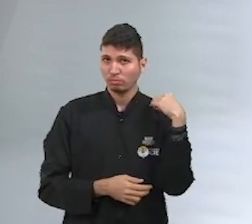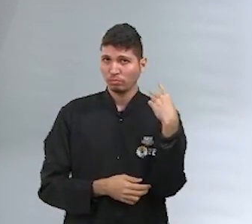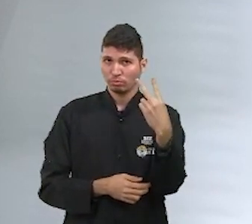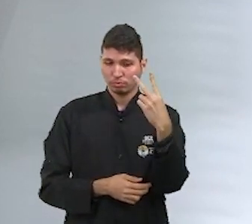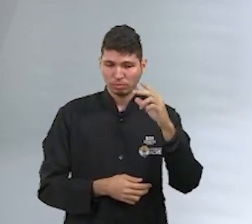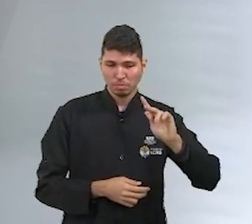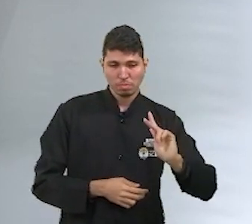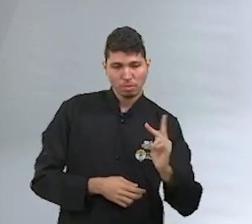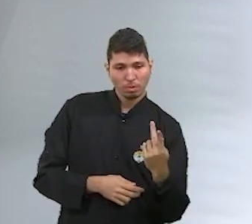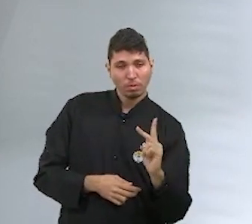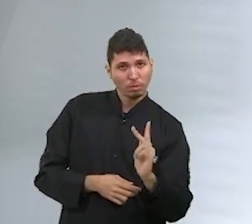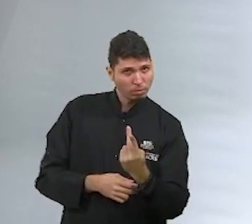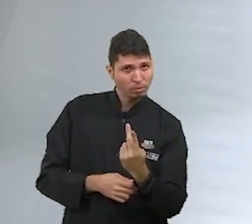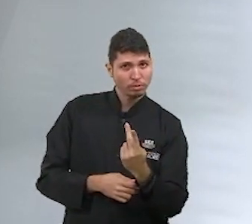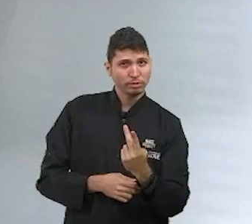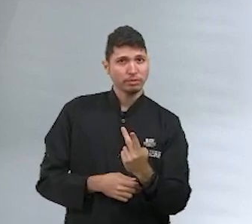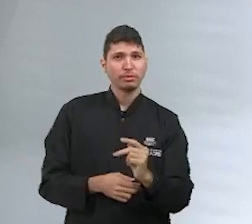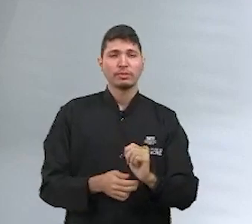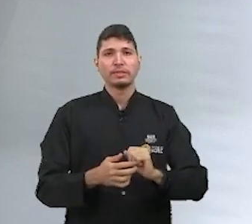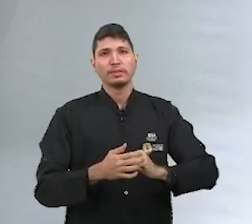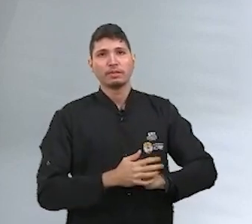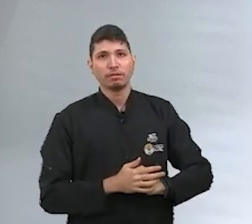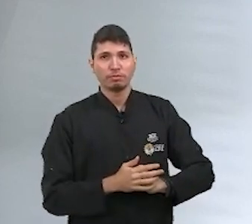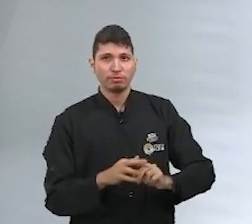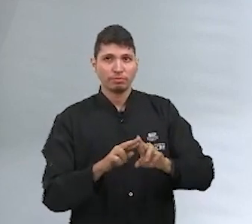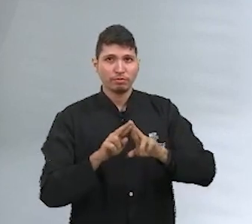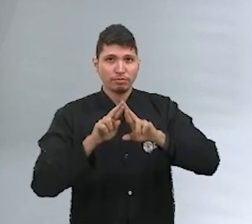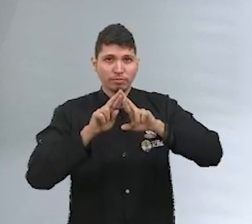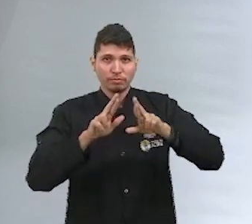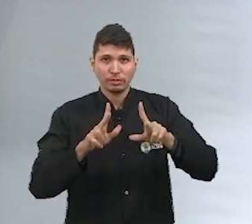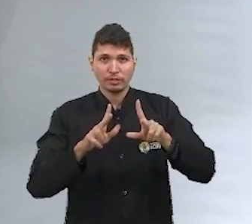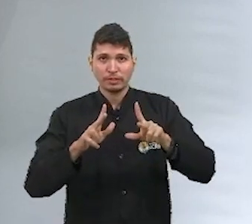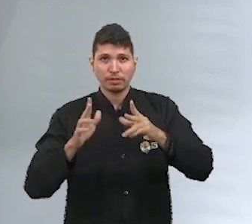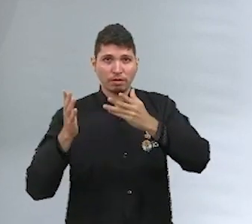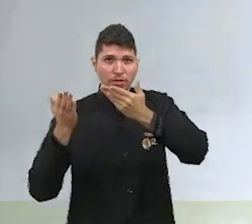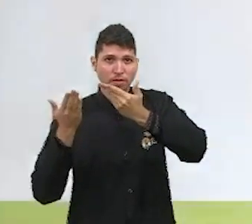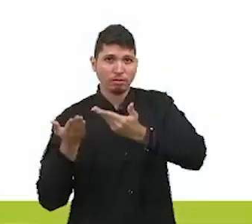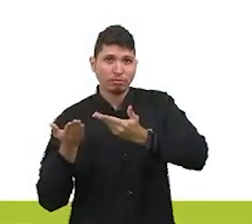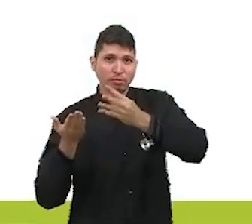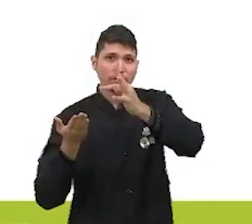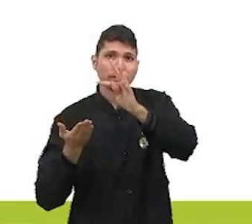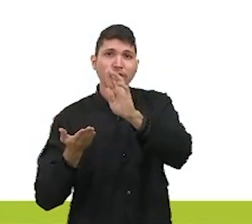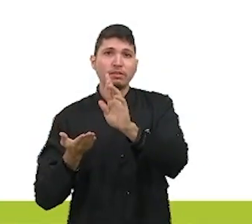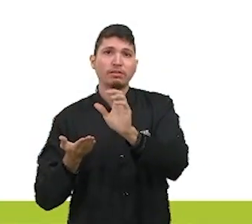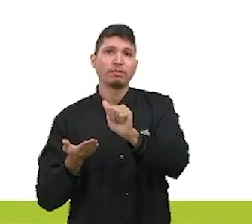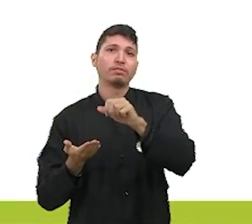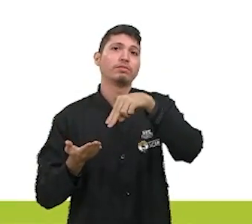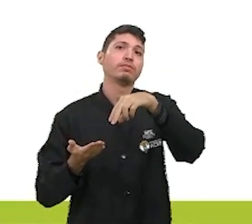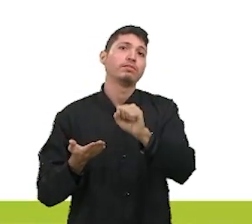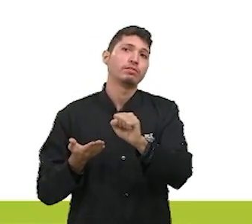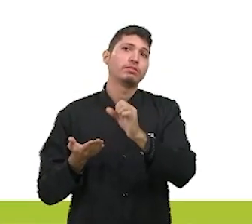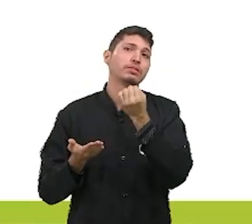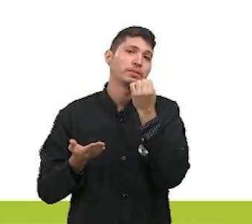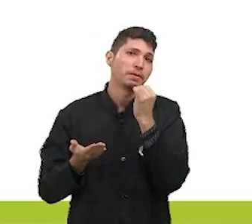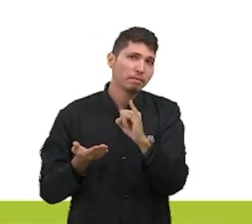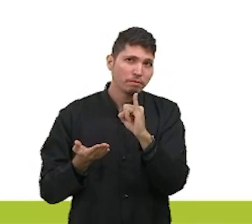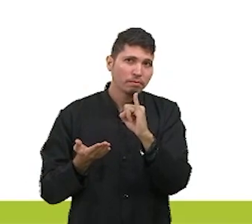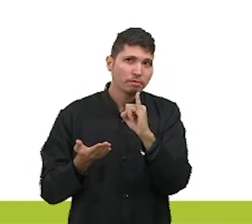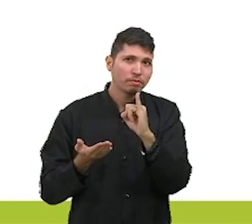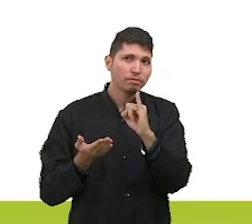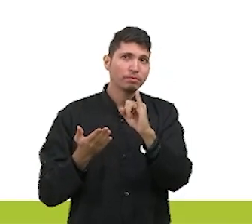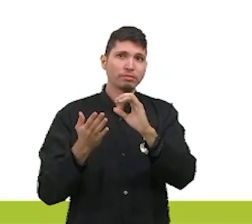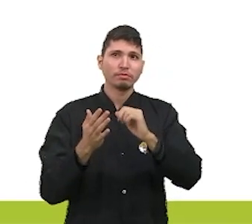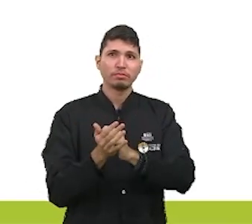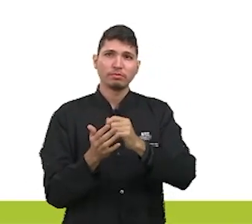na parte de baixo? Diferente já da estrutura trans. Se eu passasse aqui uma lista